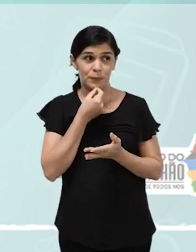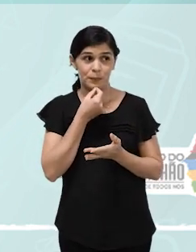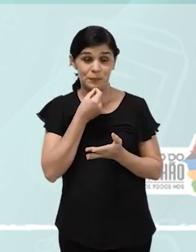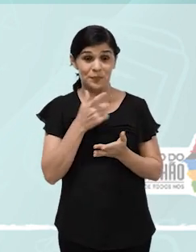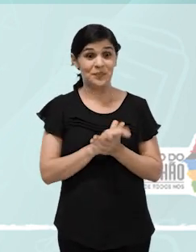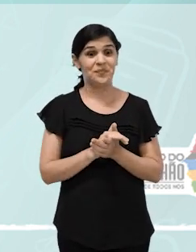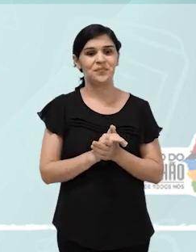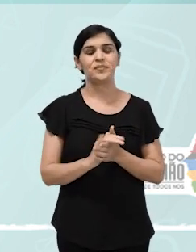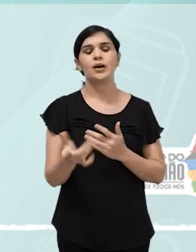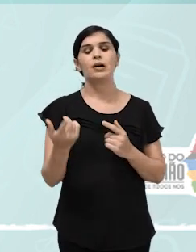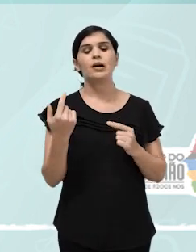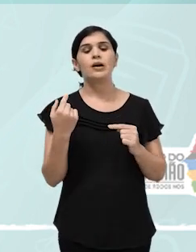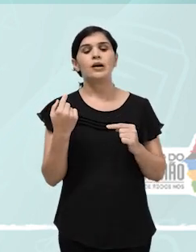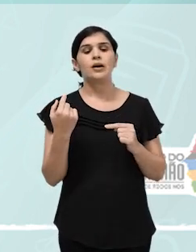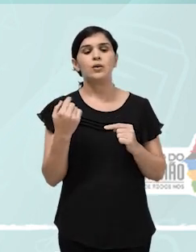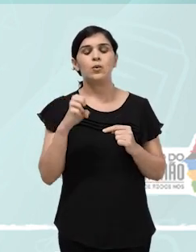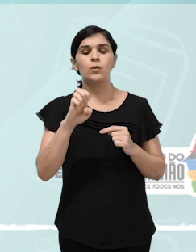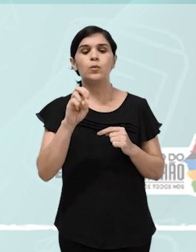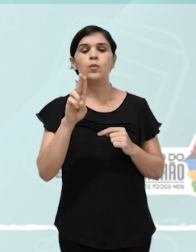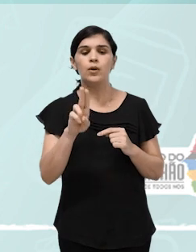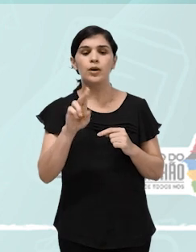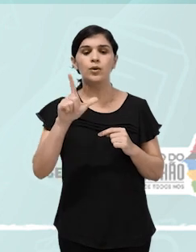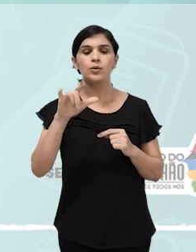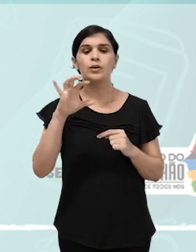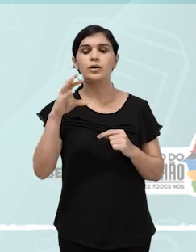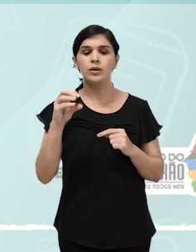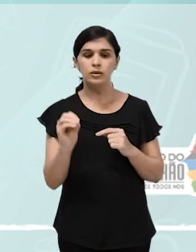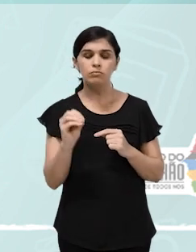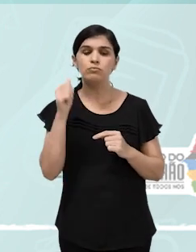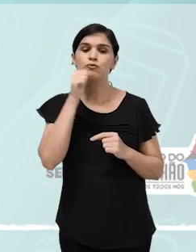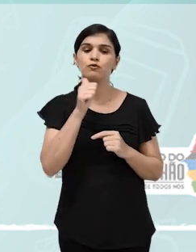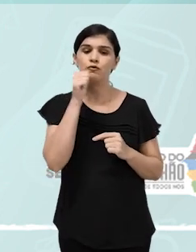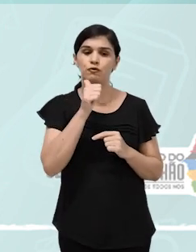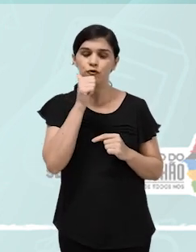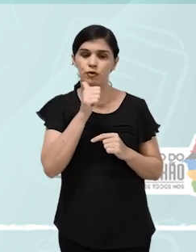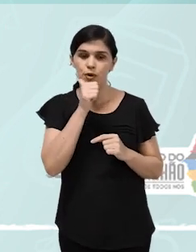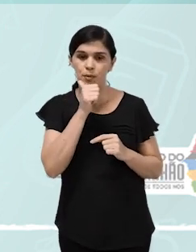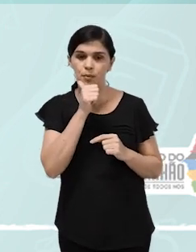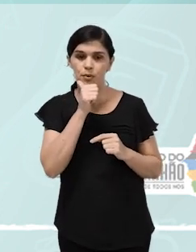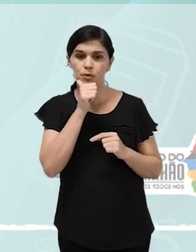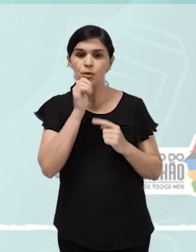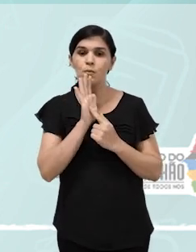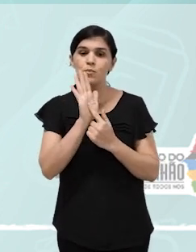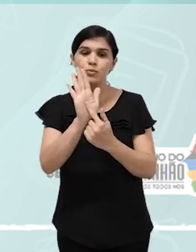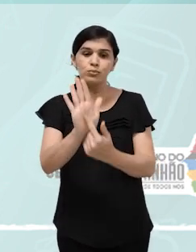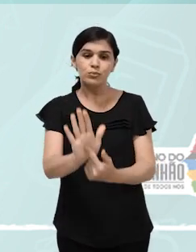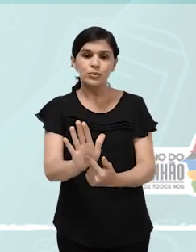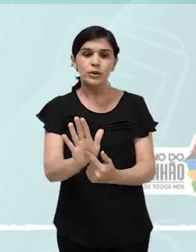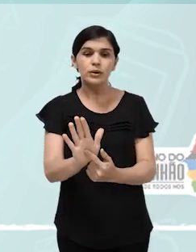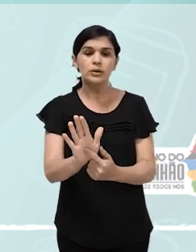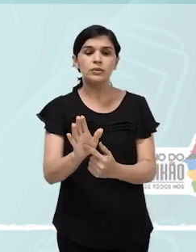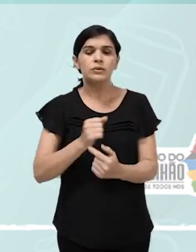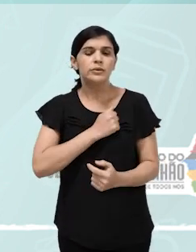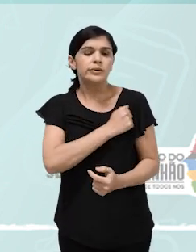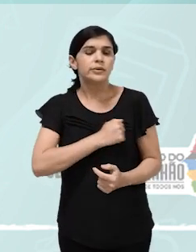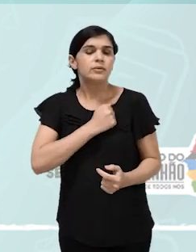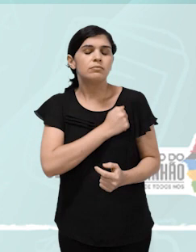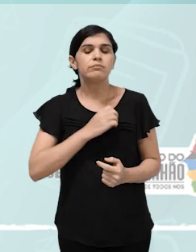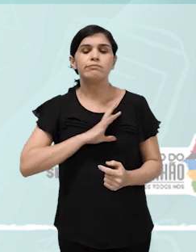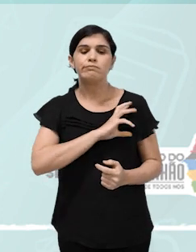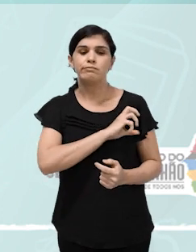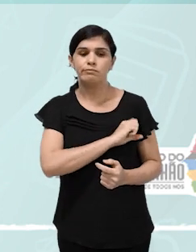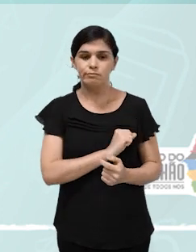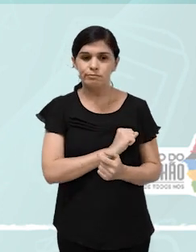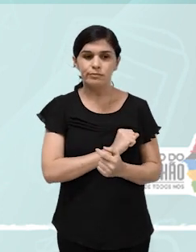é feminino, expressando a saudade da ausência do amado? O poeta praticava vassalagem amorosa, pois